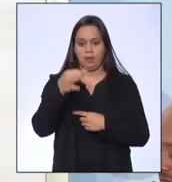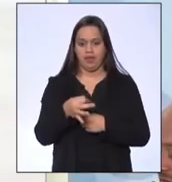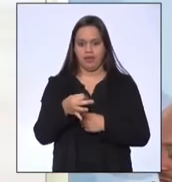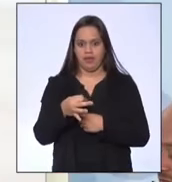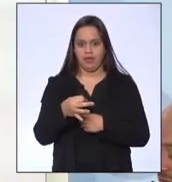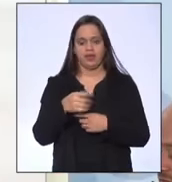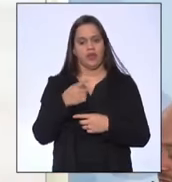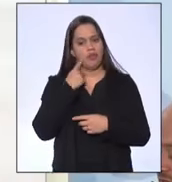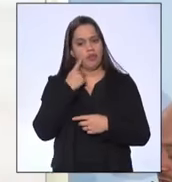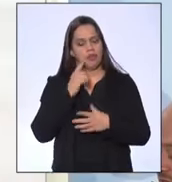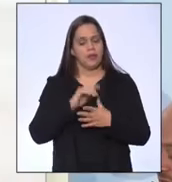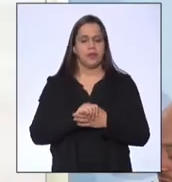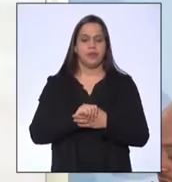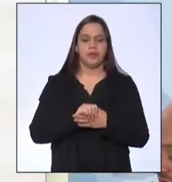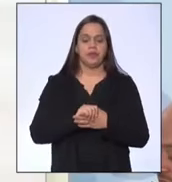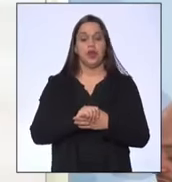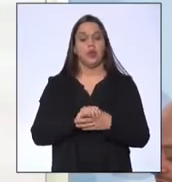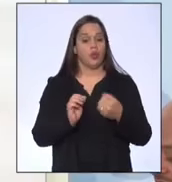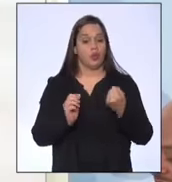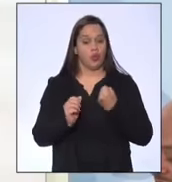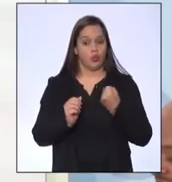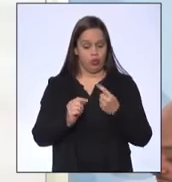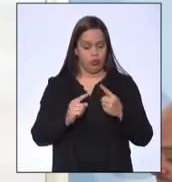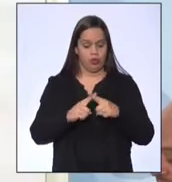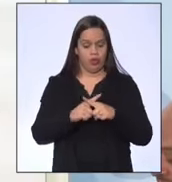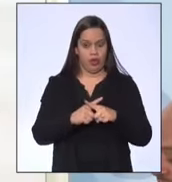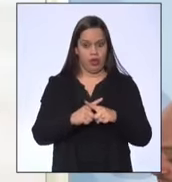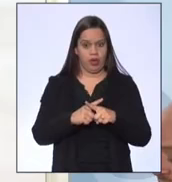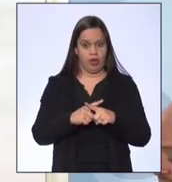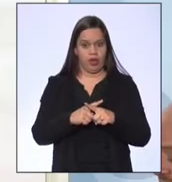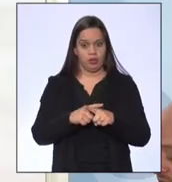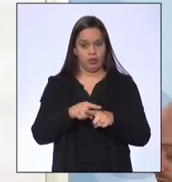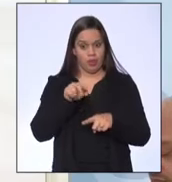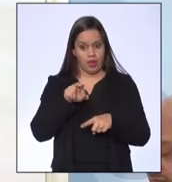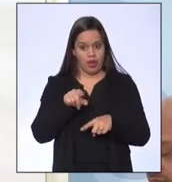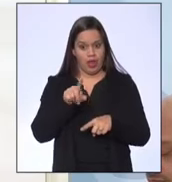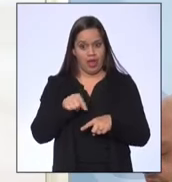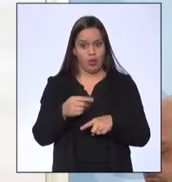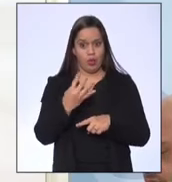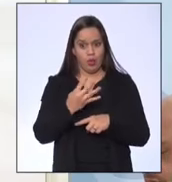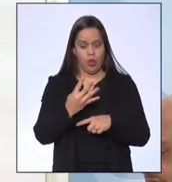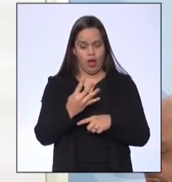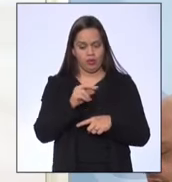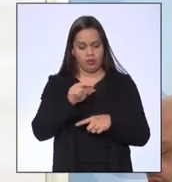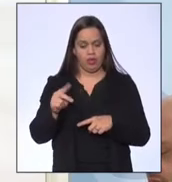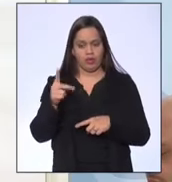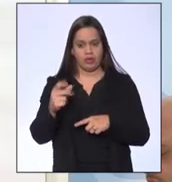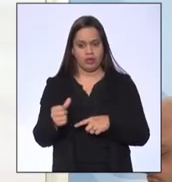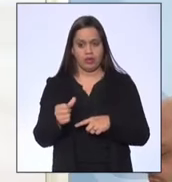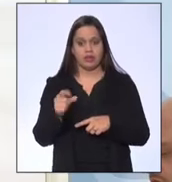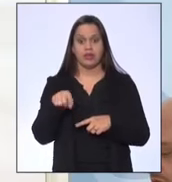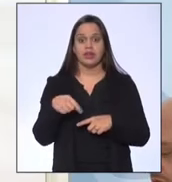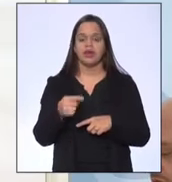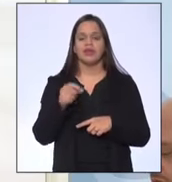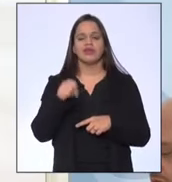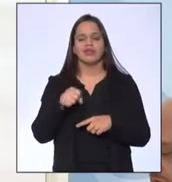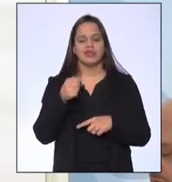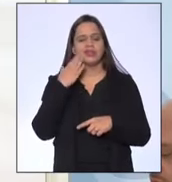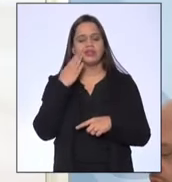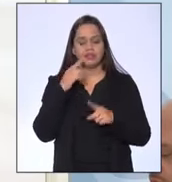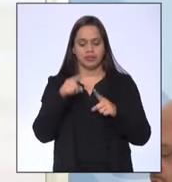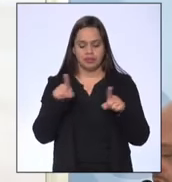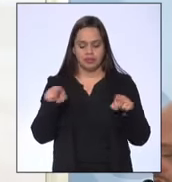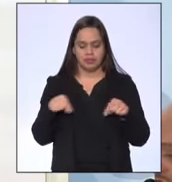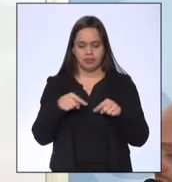Bom, o número que multiplicado por ele mesmo que dá 16 é o número 4. Então, sim, é possível saber as dimensões